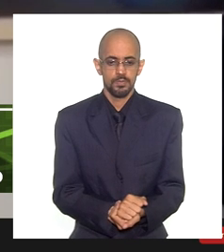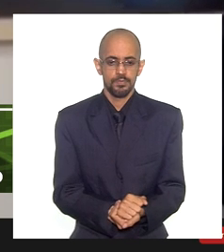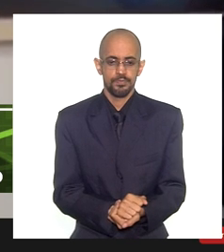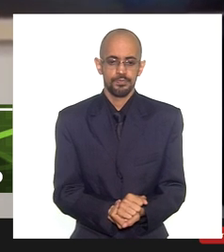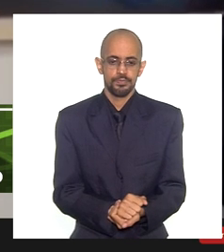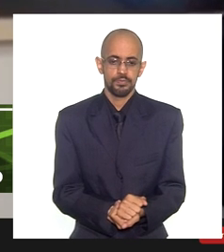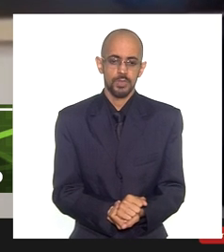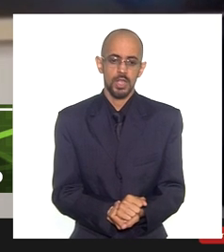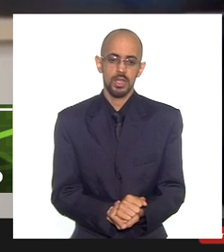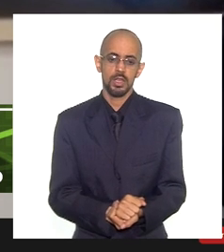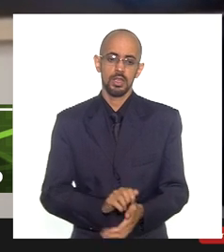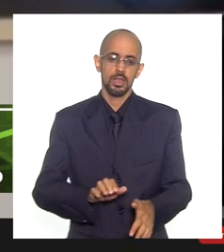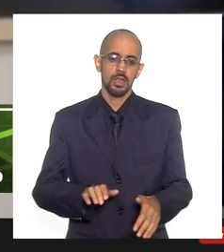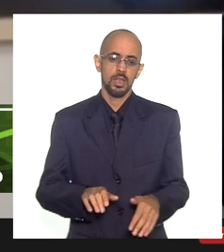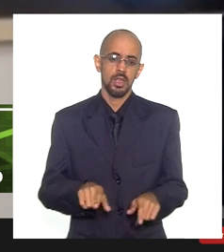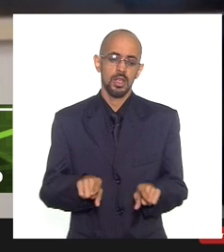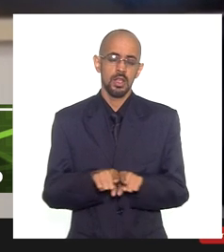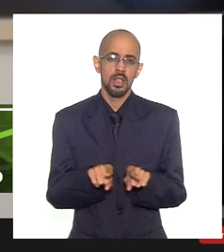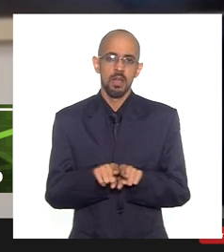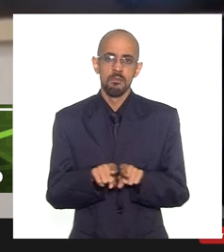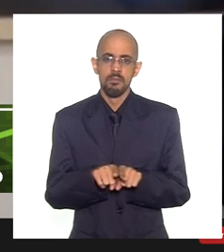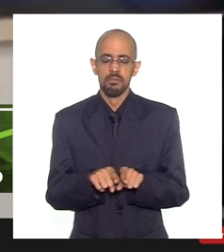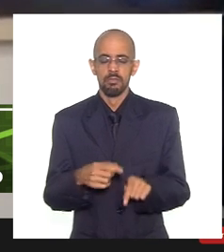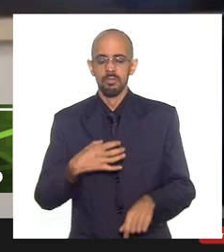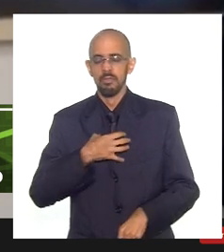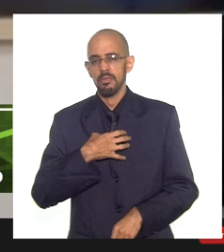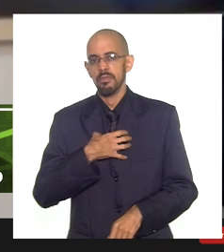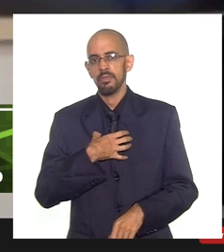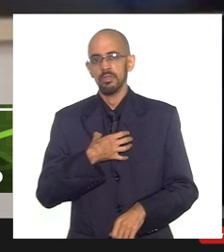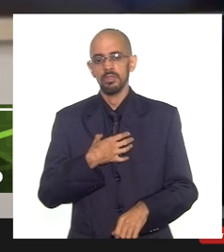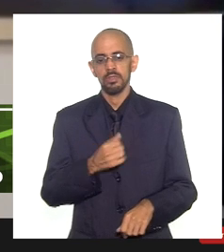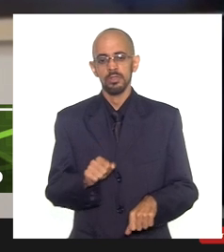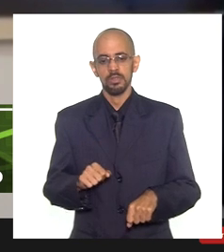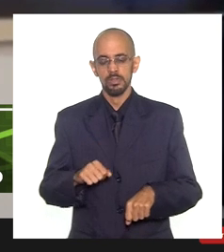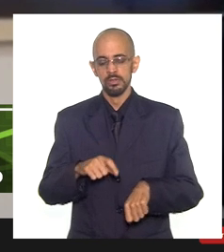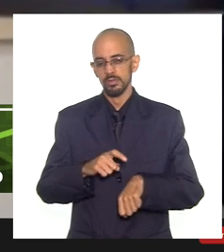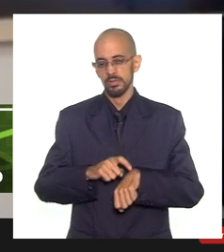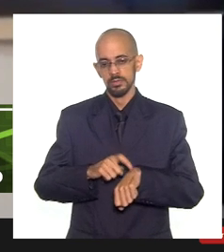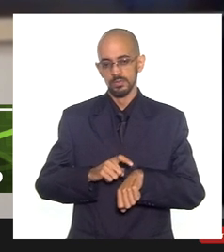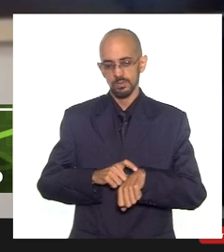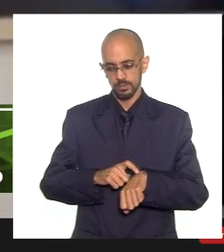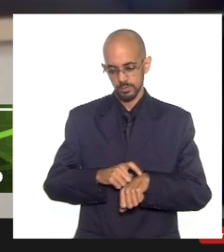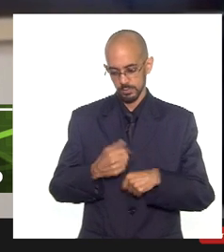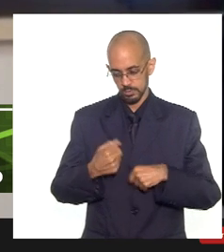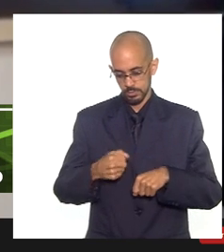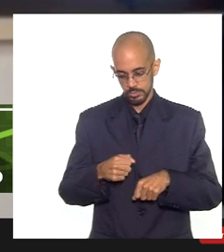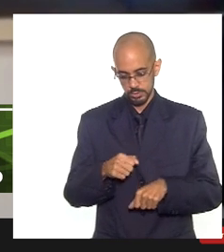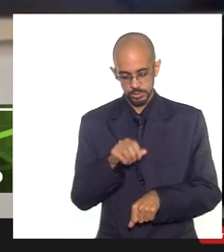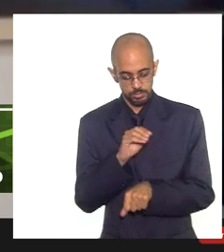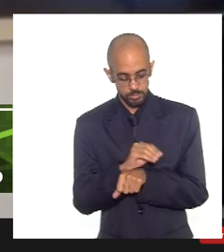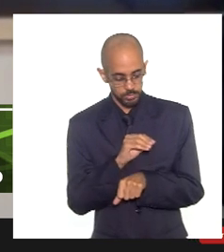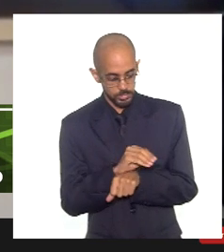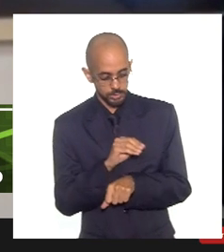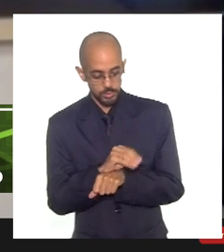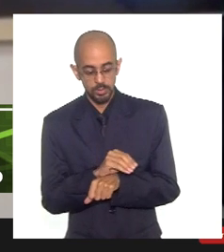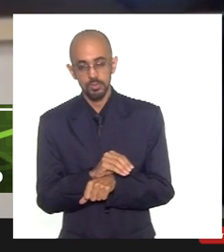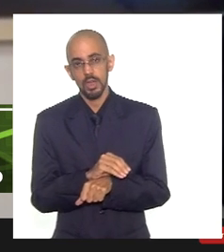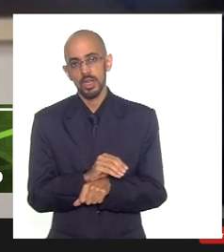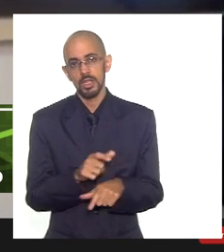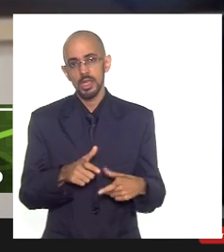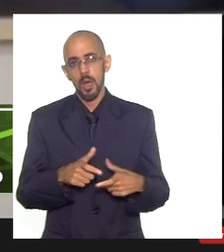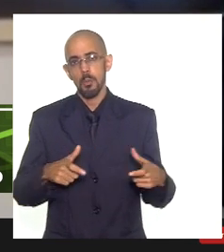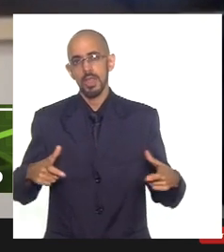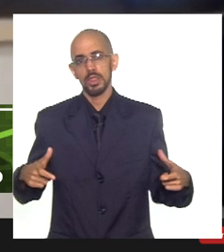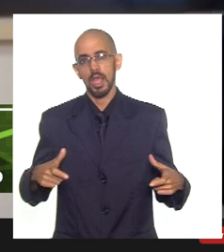tocados pela questão de preservação e da ampliação do ensino